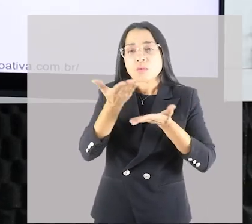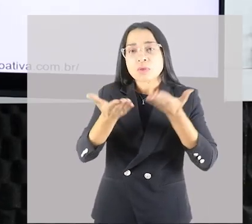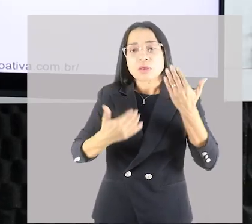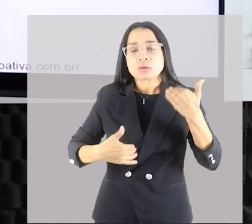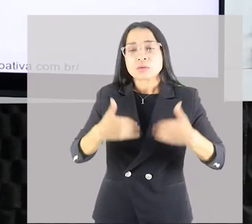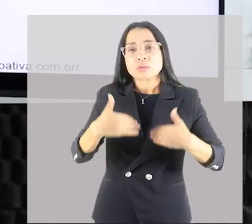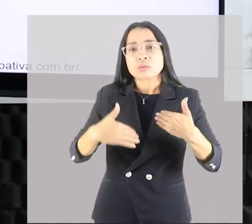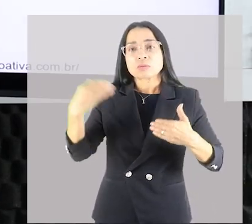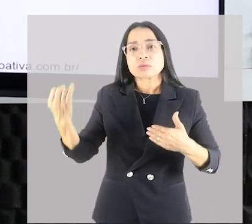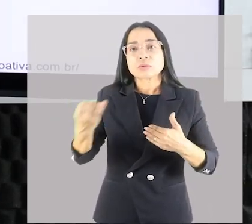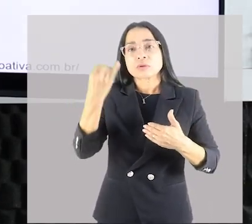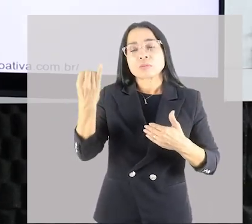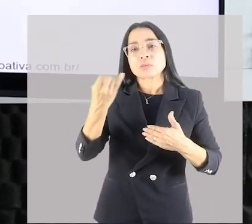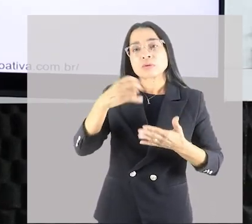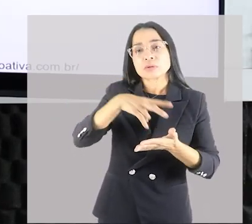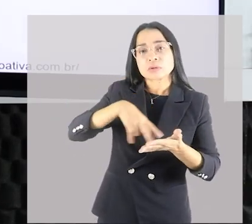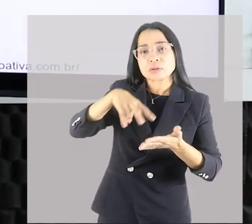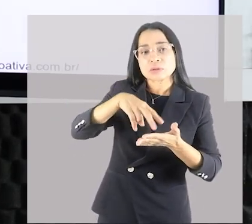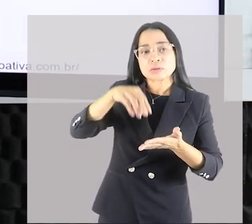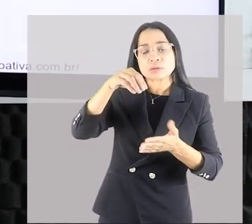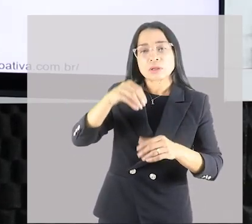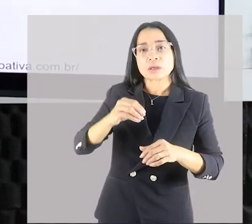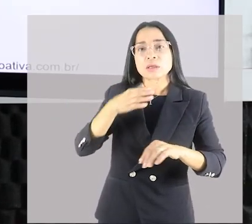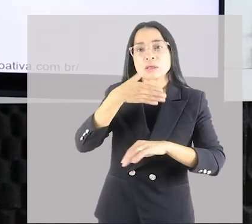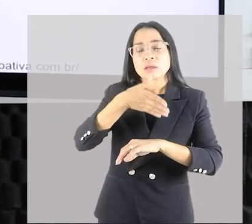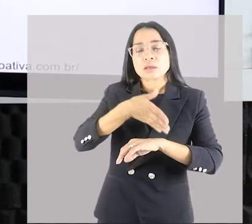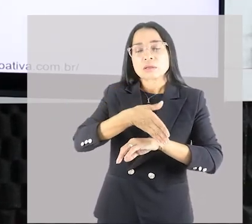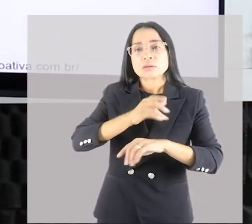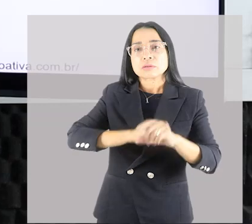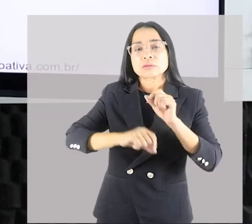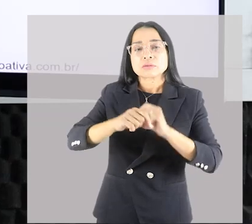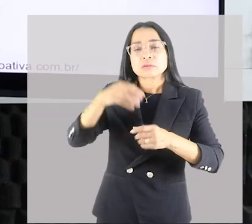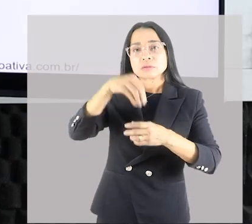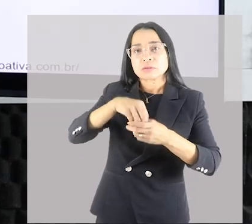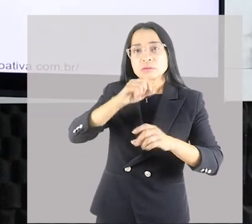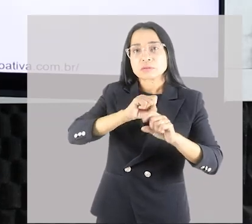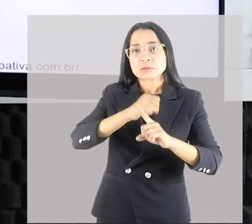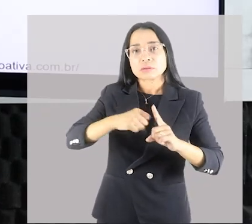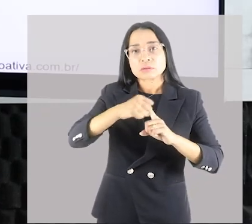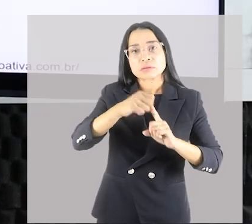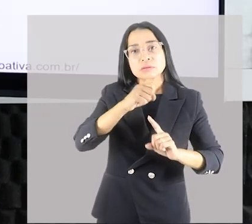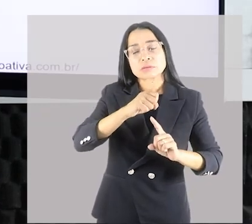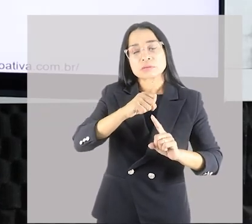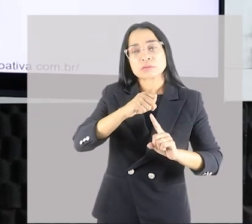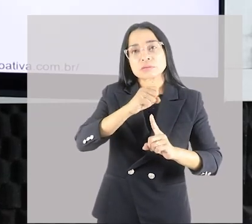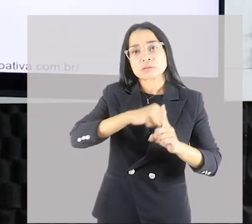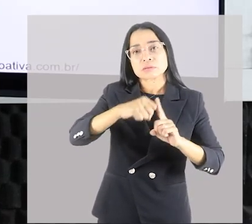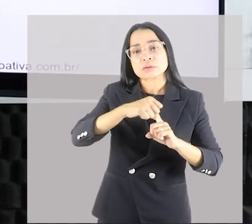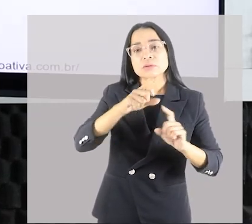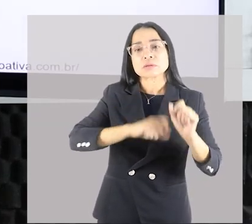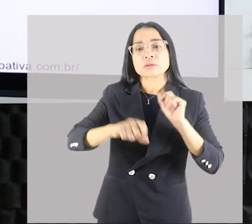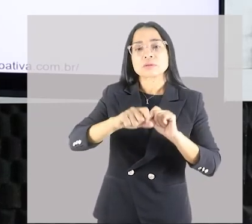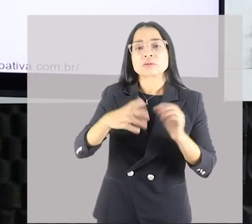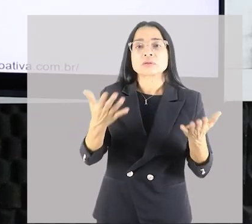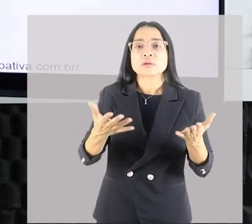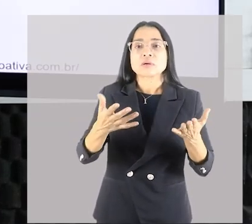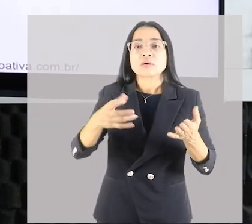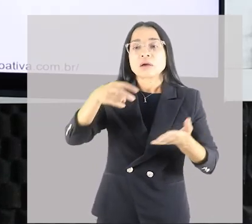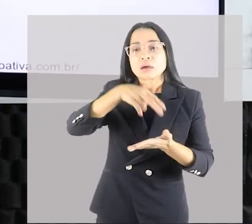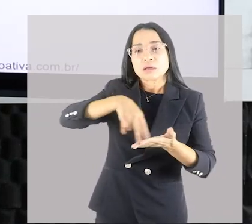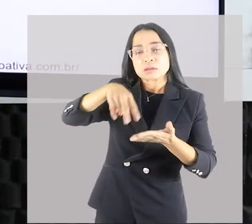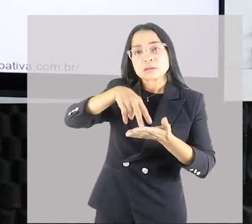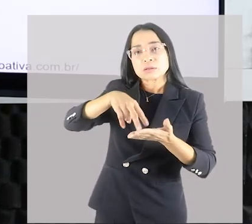importância da dança dentro da sociedade. Então a dança ela volta a resplandecer com o